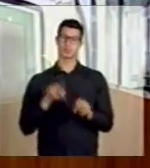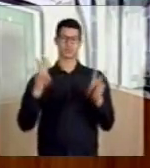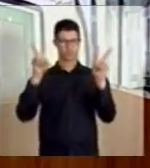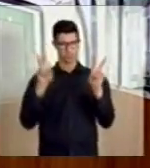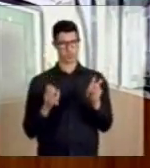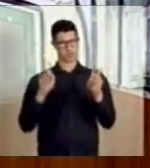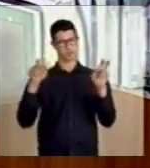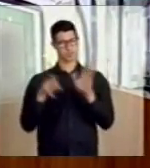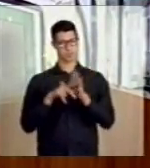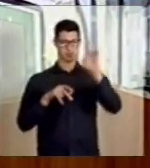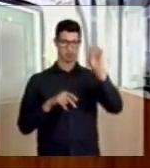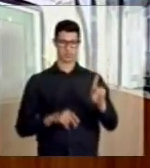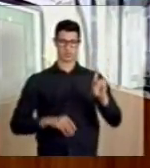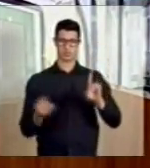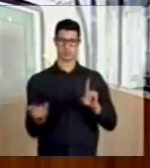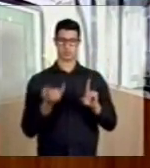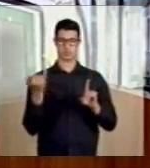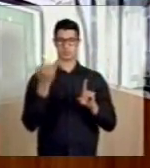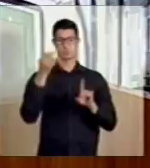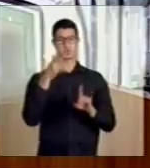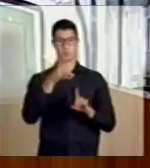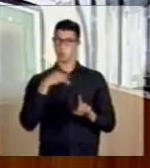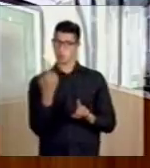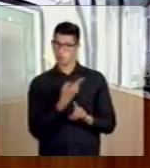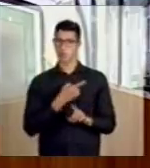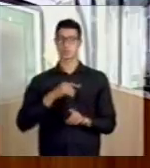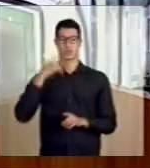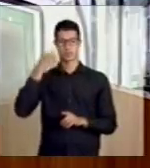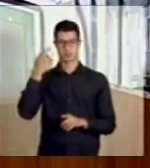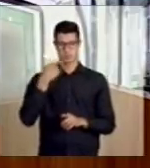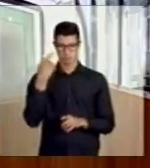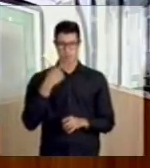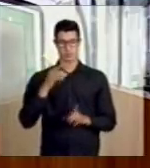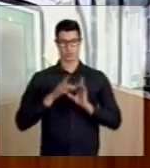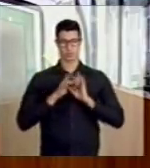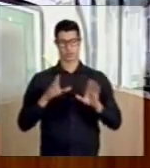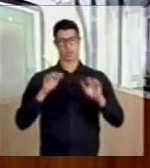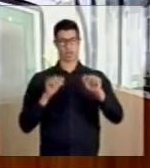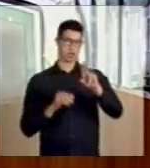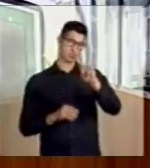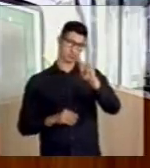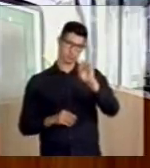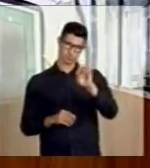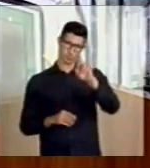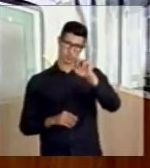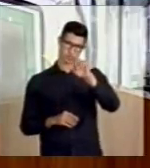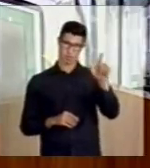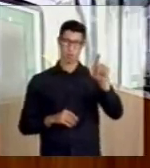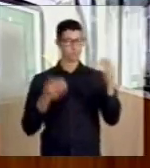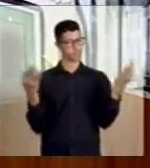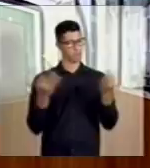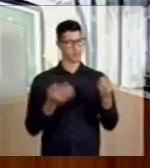a temas de direitos fundamentais, como anota o ilustre advogado Saul Tourinho Leal em precioso